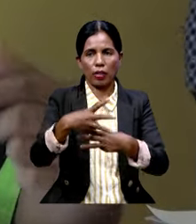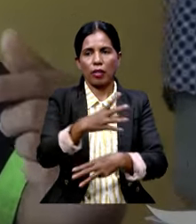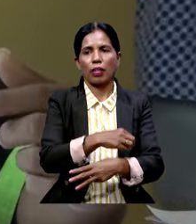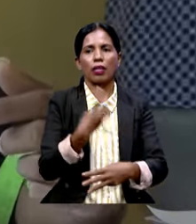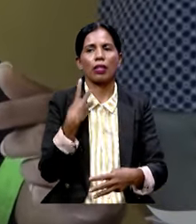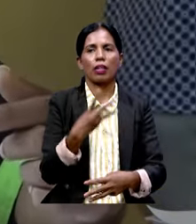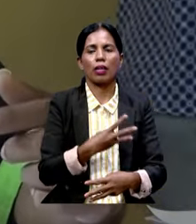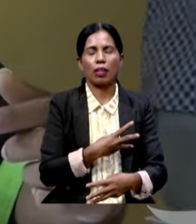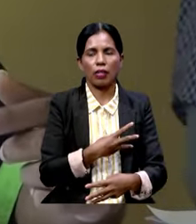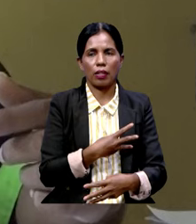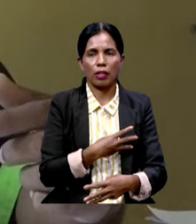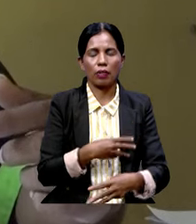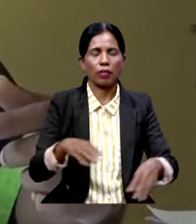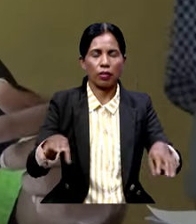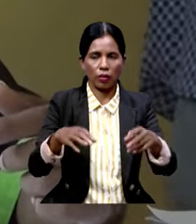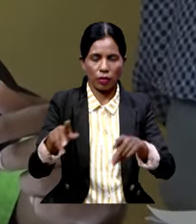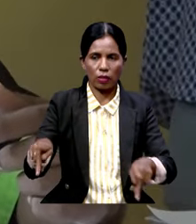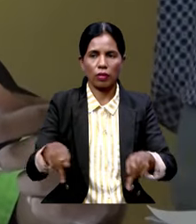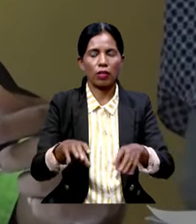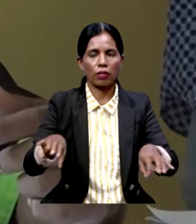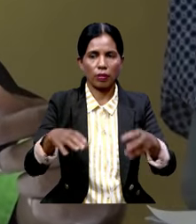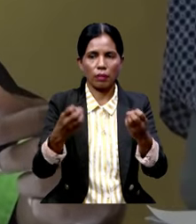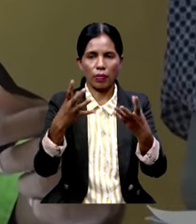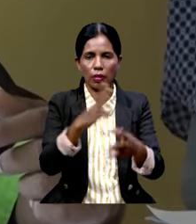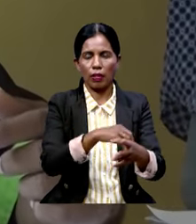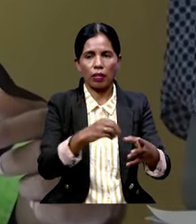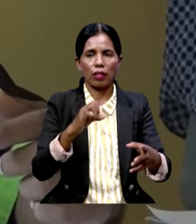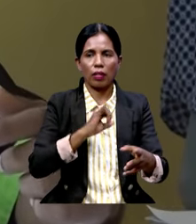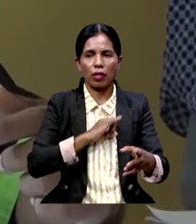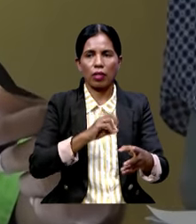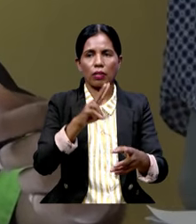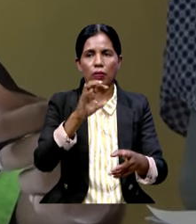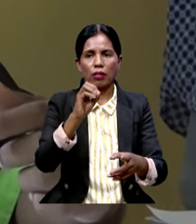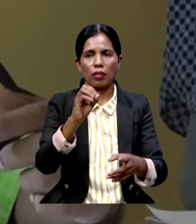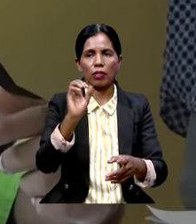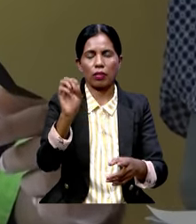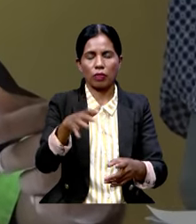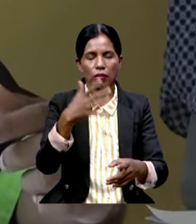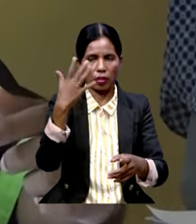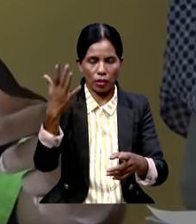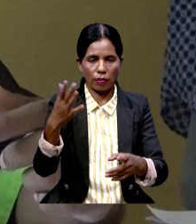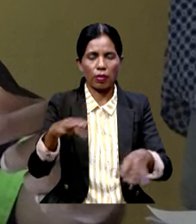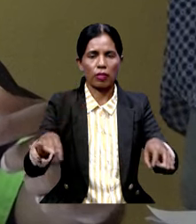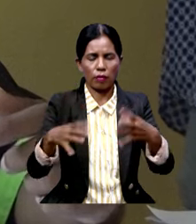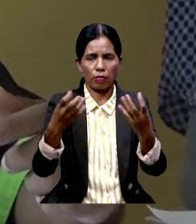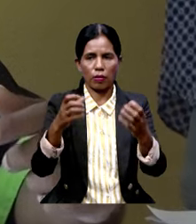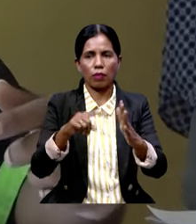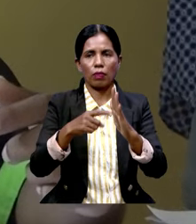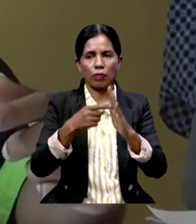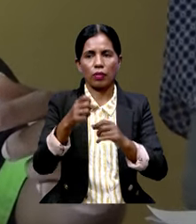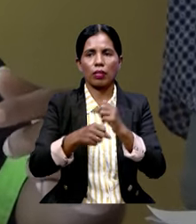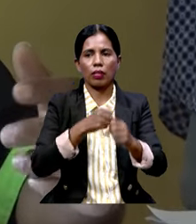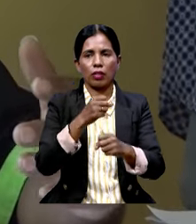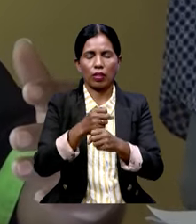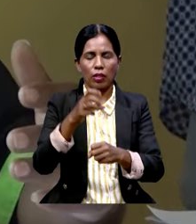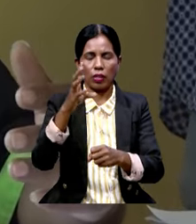Ami ne bema tuir concurso público barak liu hau si dua ribu tina sanu resin lima ona balumos hau tina nen tina hitu